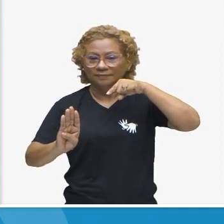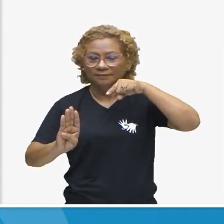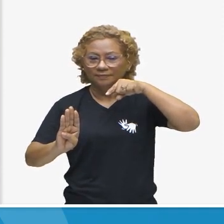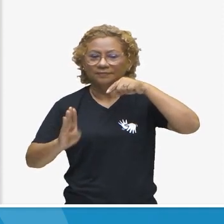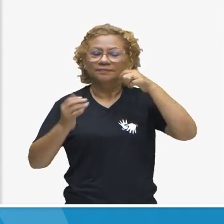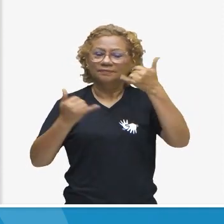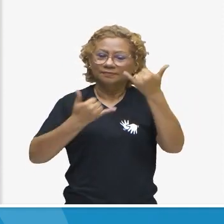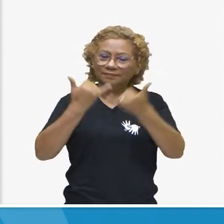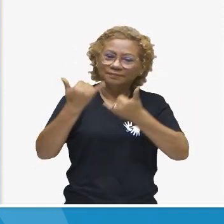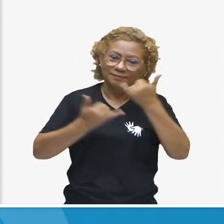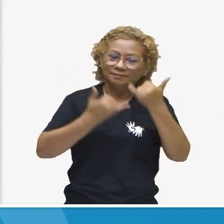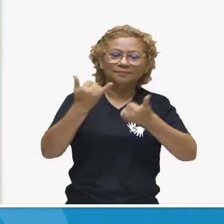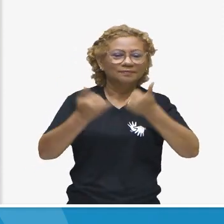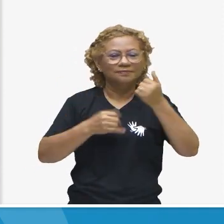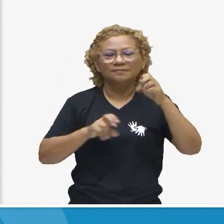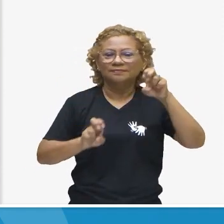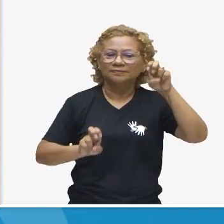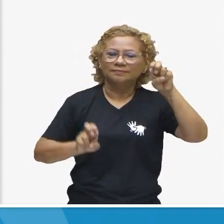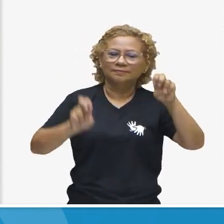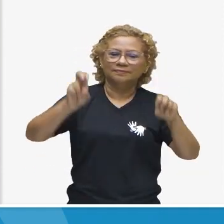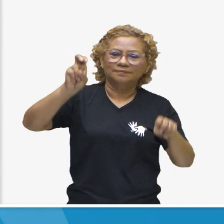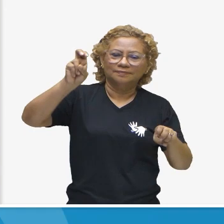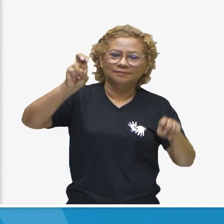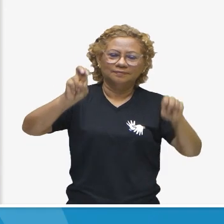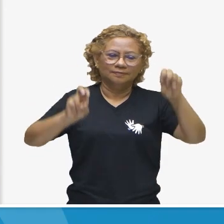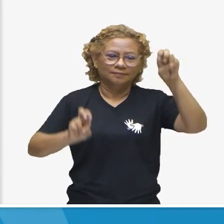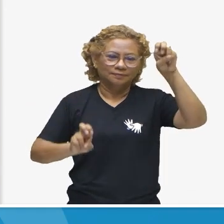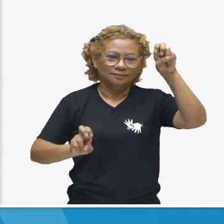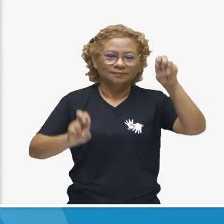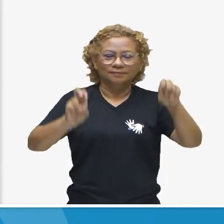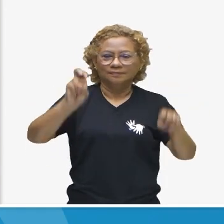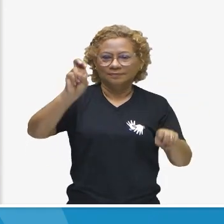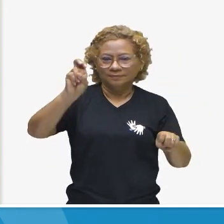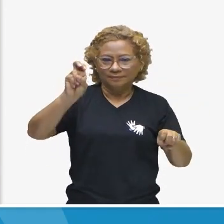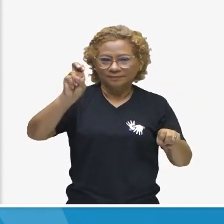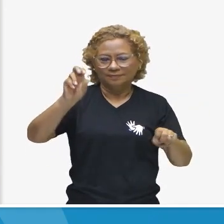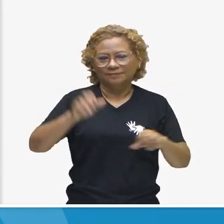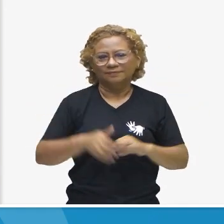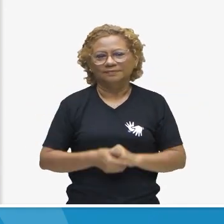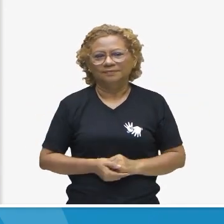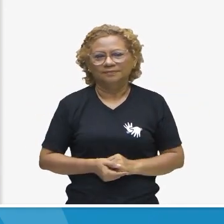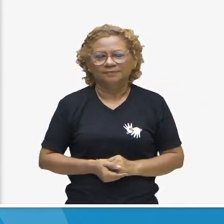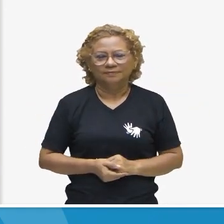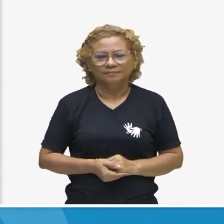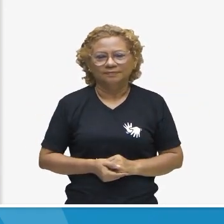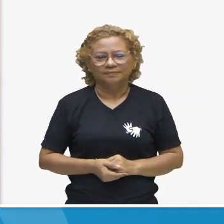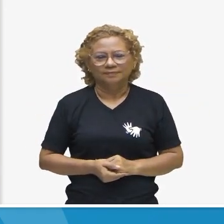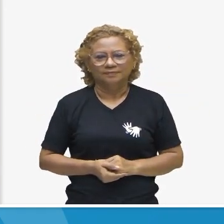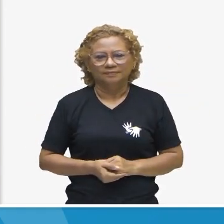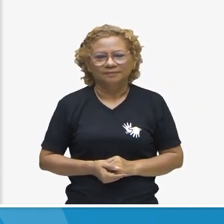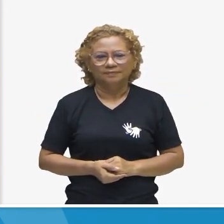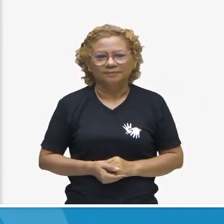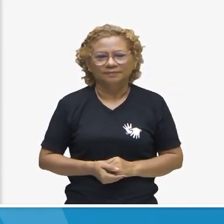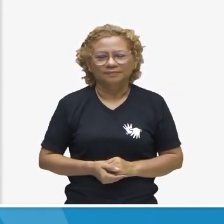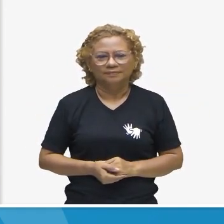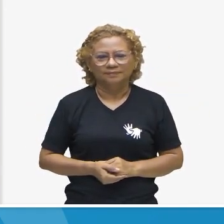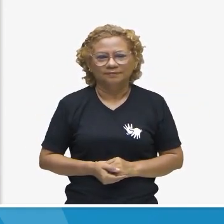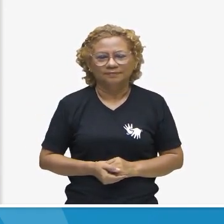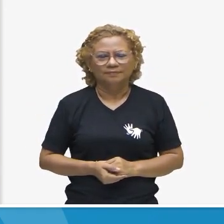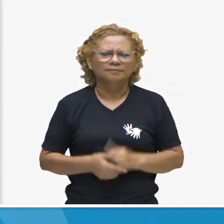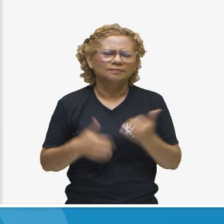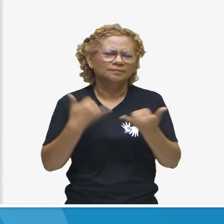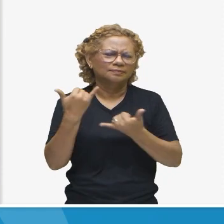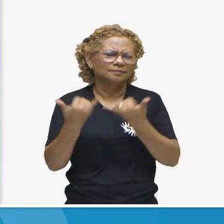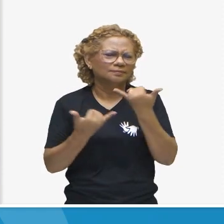vai fazer subir a pessoa que está no ponto A. E assim por diante. Uma brincadeira